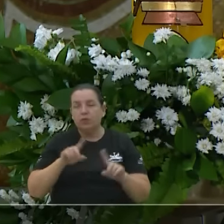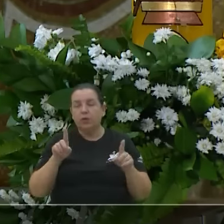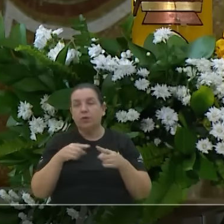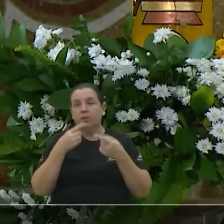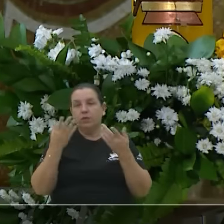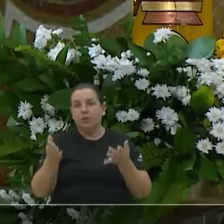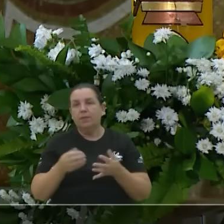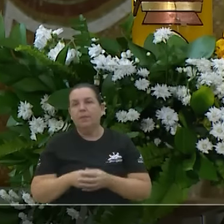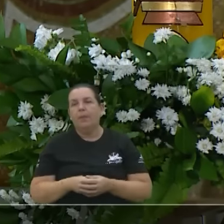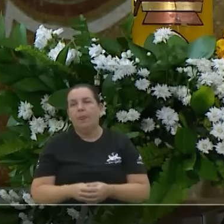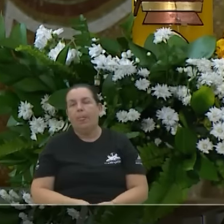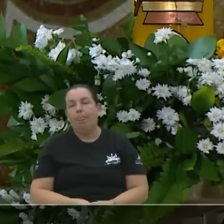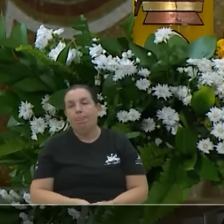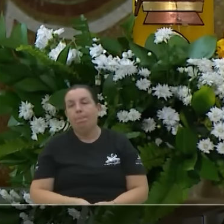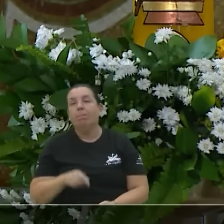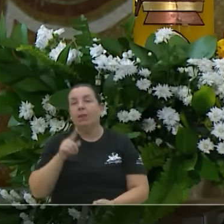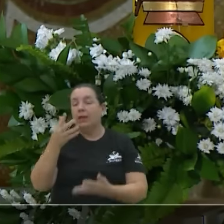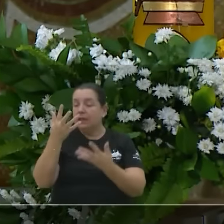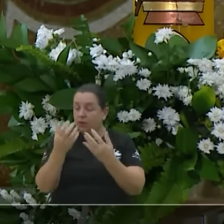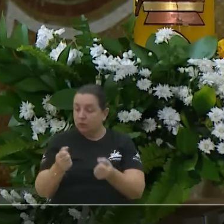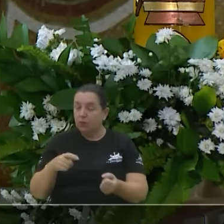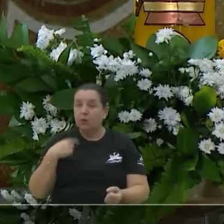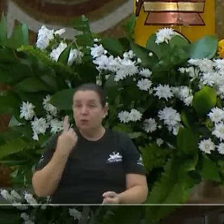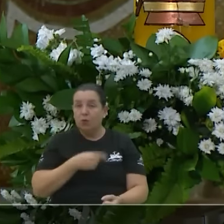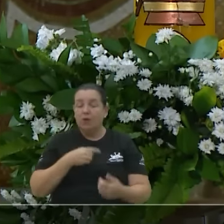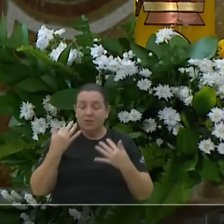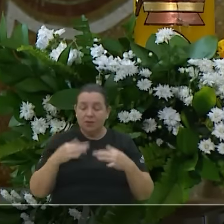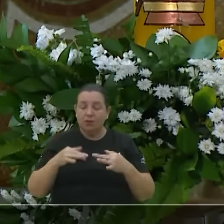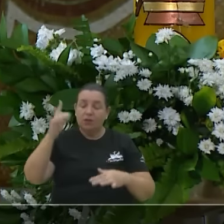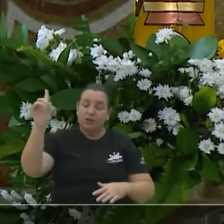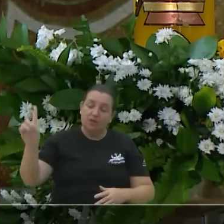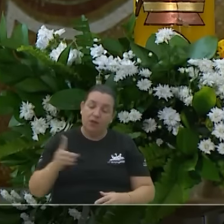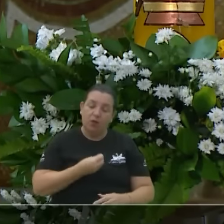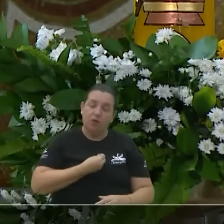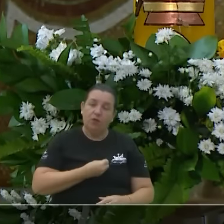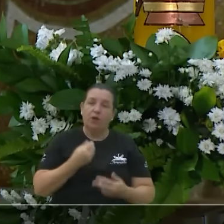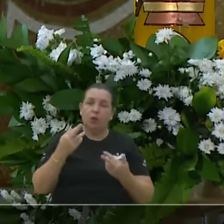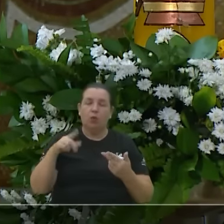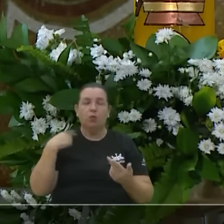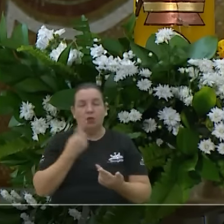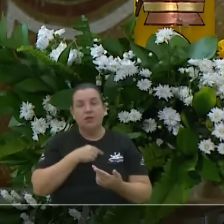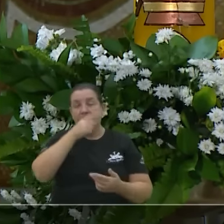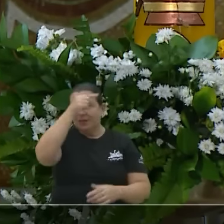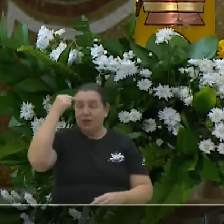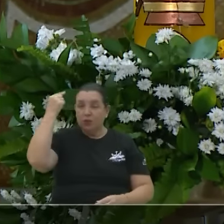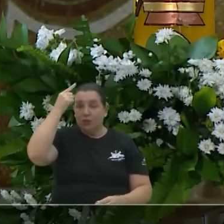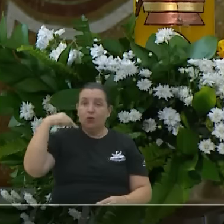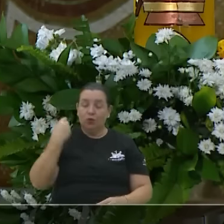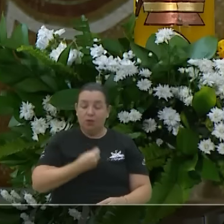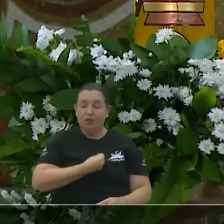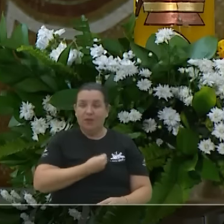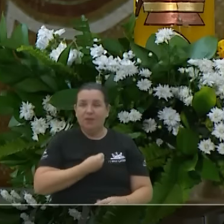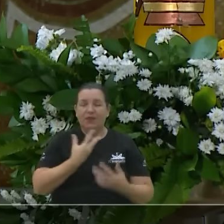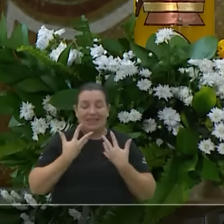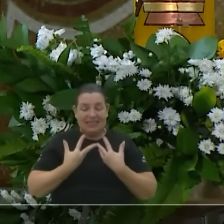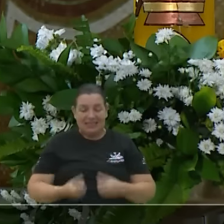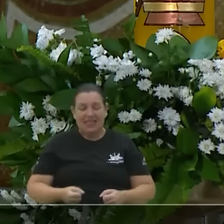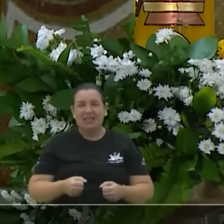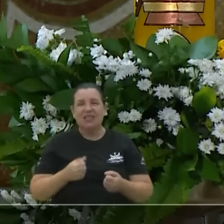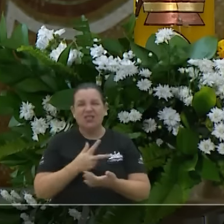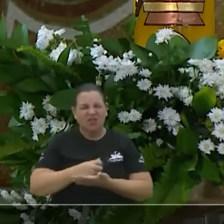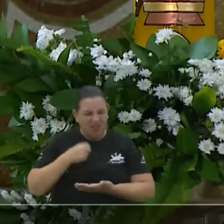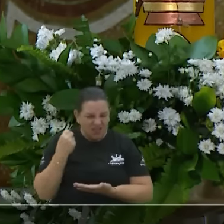ele assumiu nossas dores, veio viver como nós, santificou nossas vidas, cansadas,